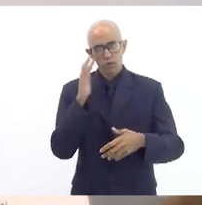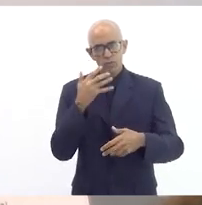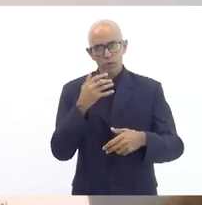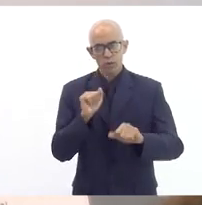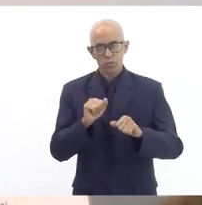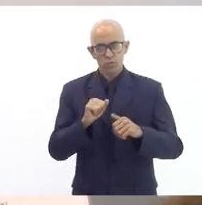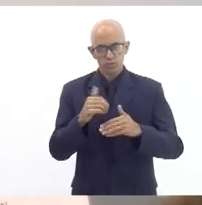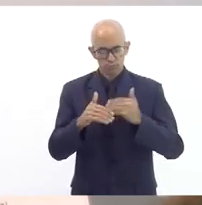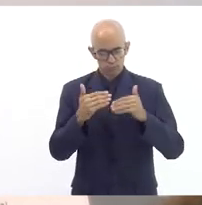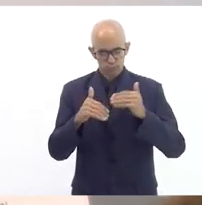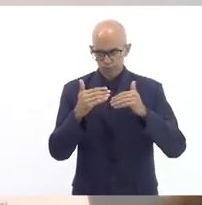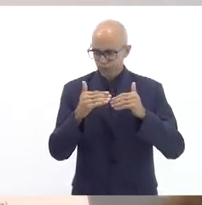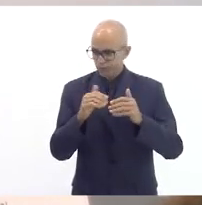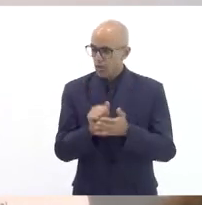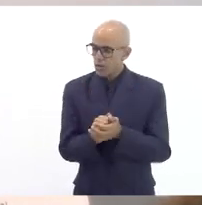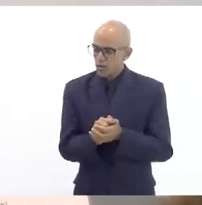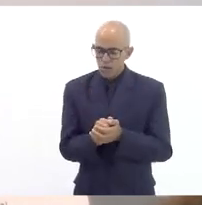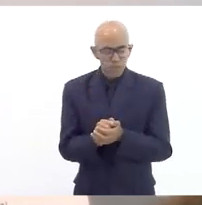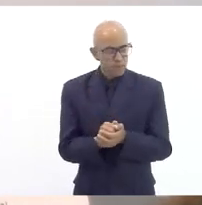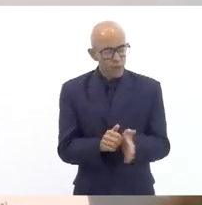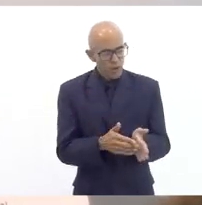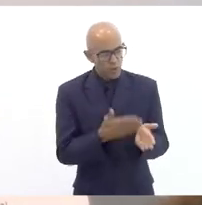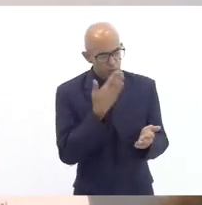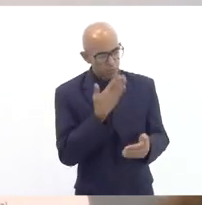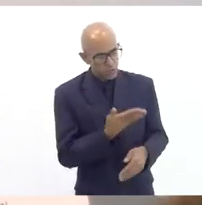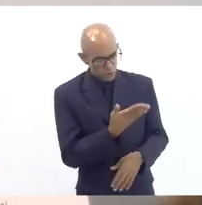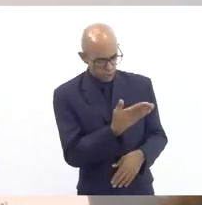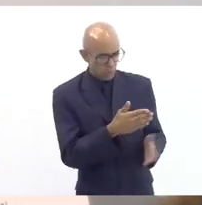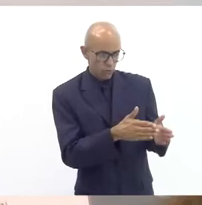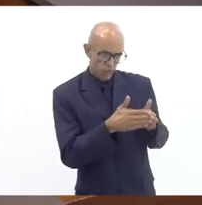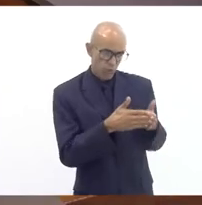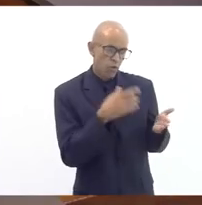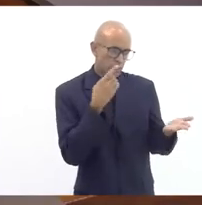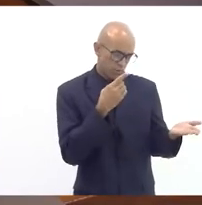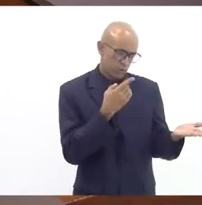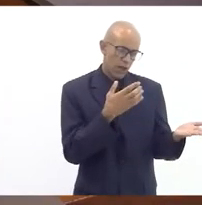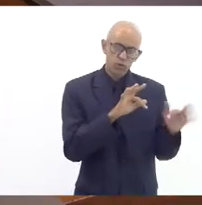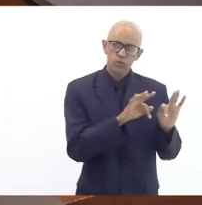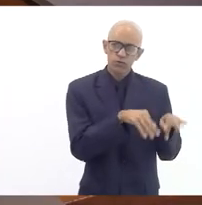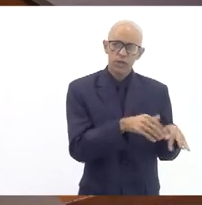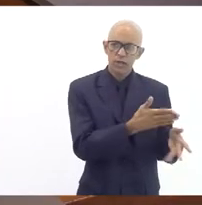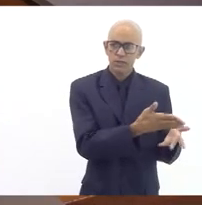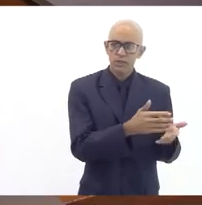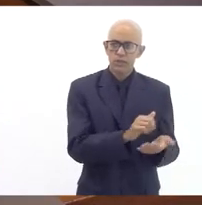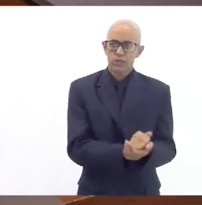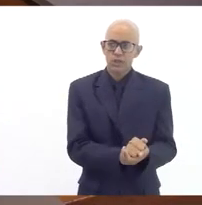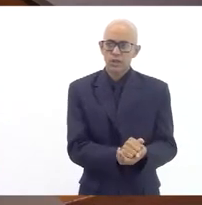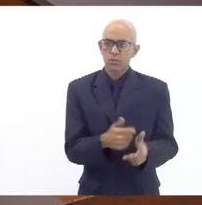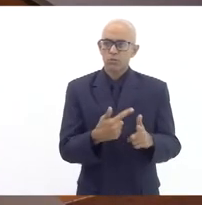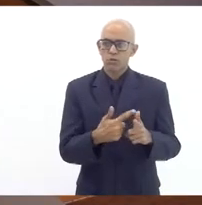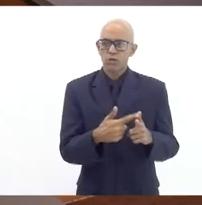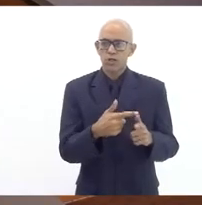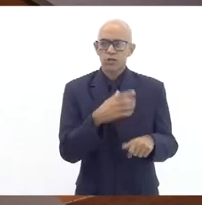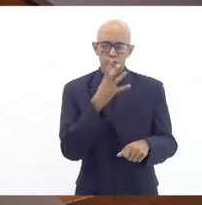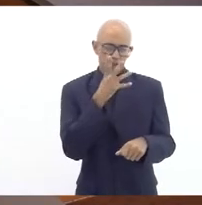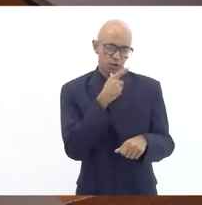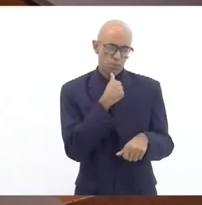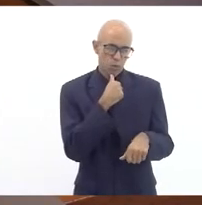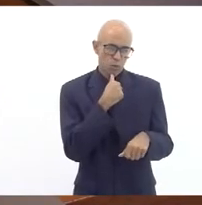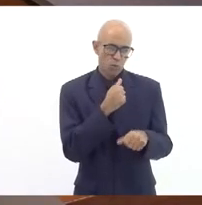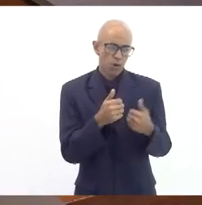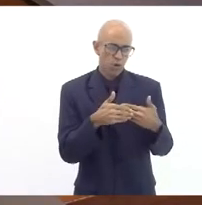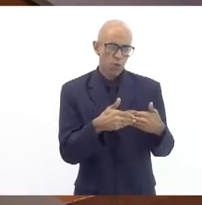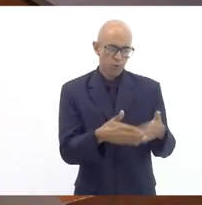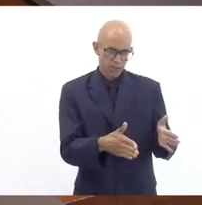um presidente, vamos concluir, vendo os problemas de cada pedir um. Pedir para o nobre deputado concluir, porque essa CPI demorou 1 ano e meio para abrir. Então,